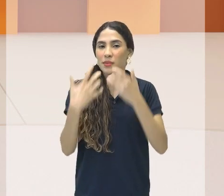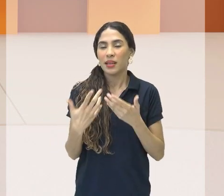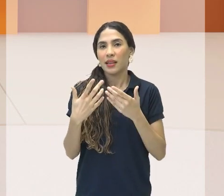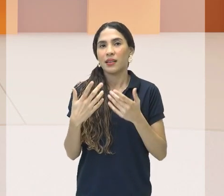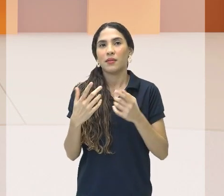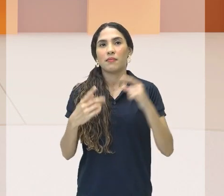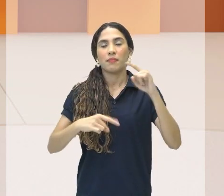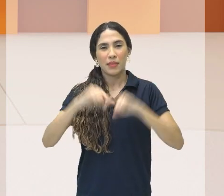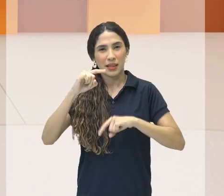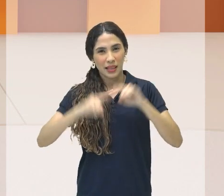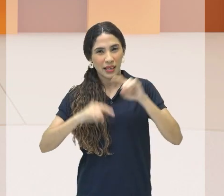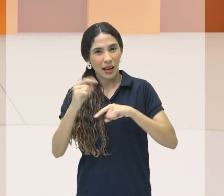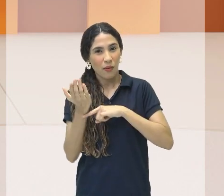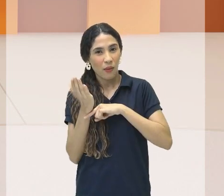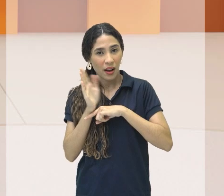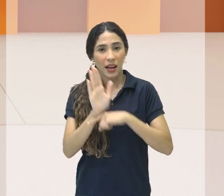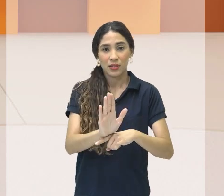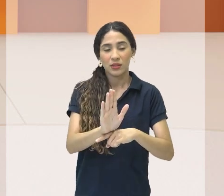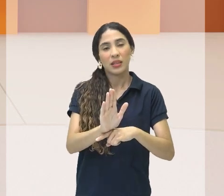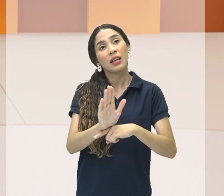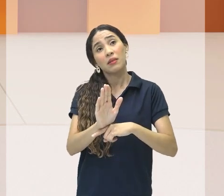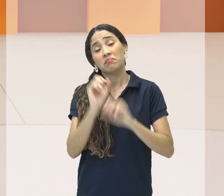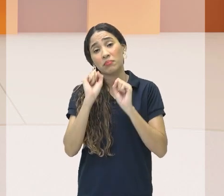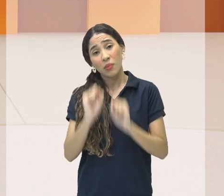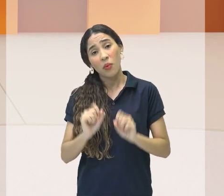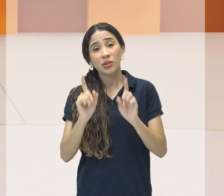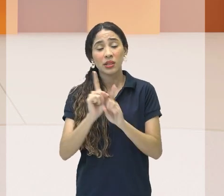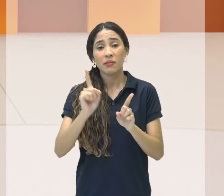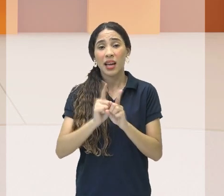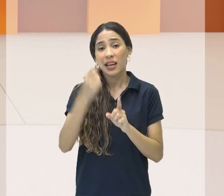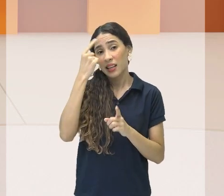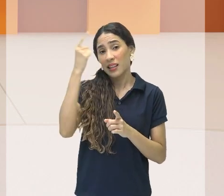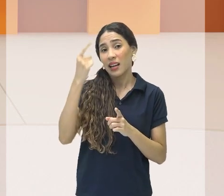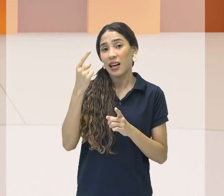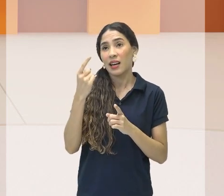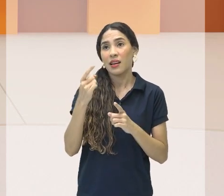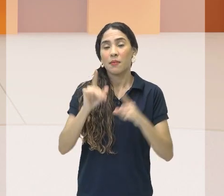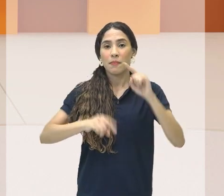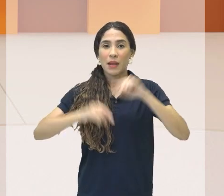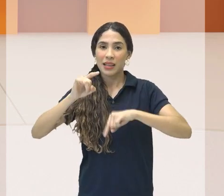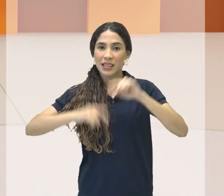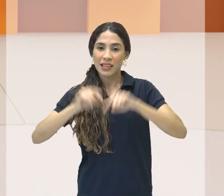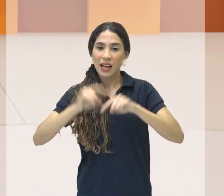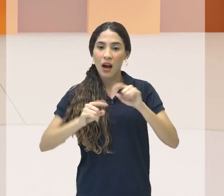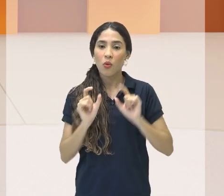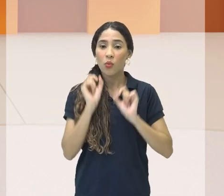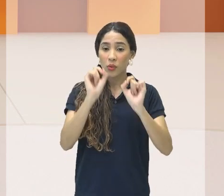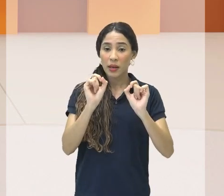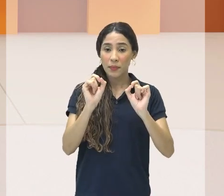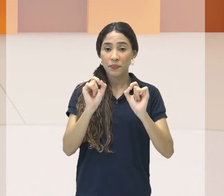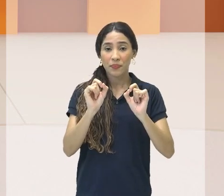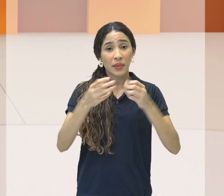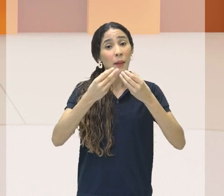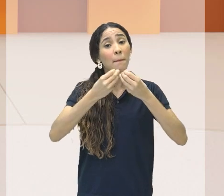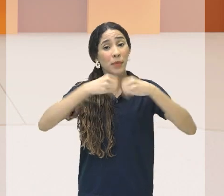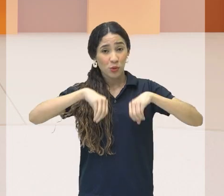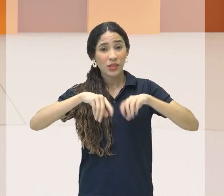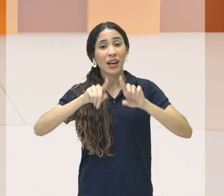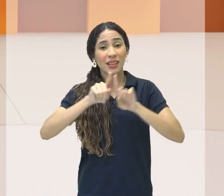de um objeto para ajudá-lo, ele pode também criar coisas, objetos, para